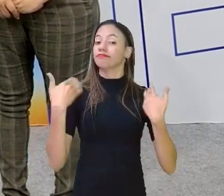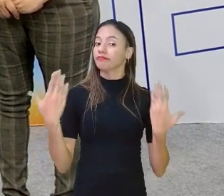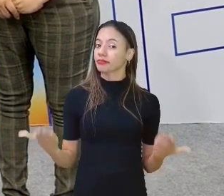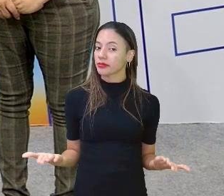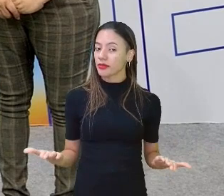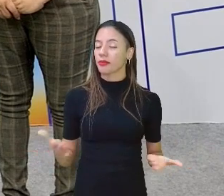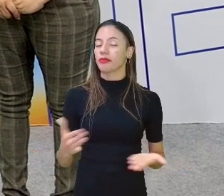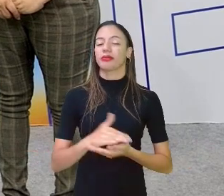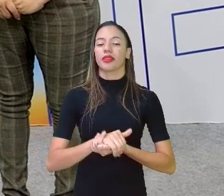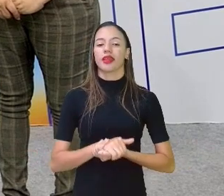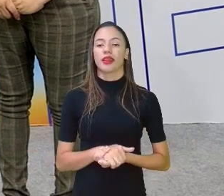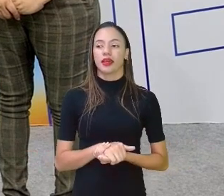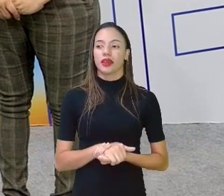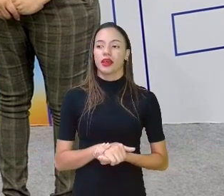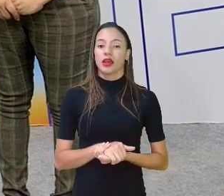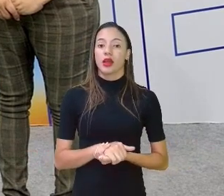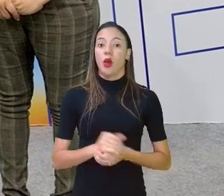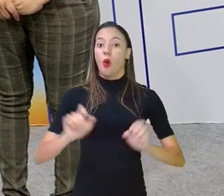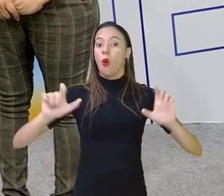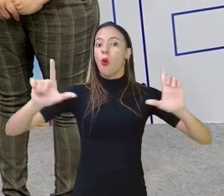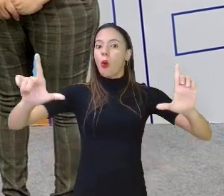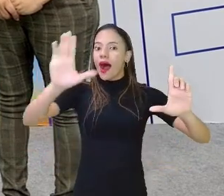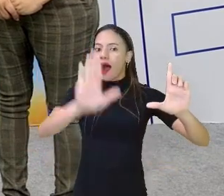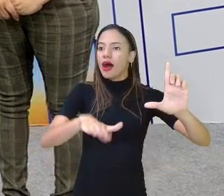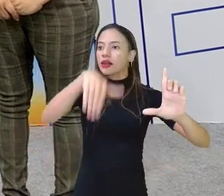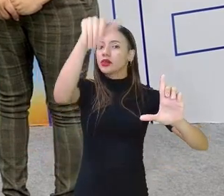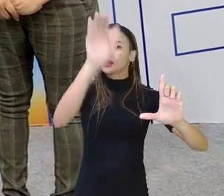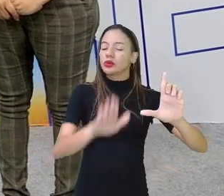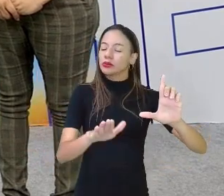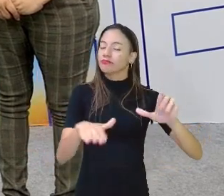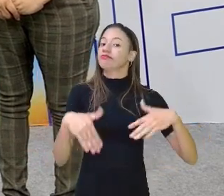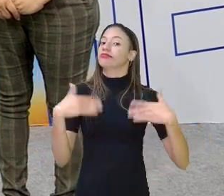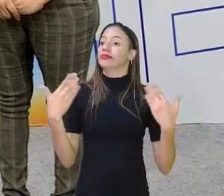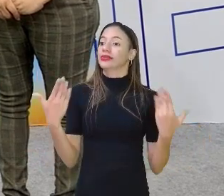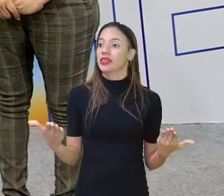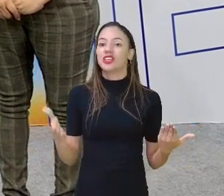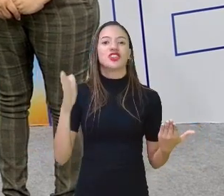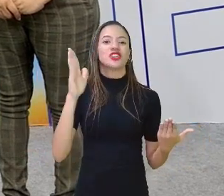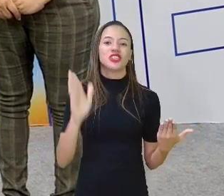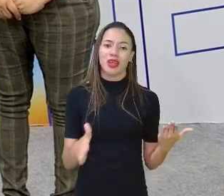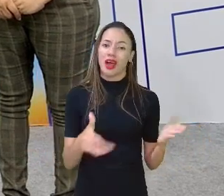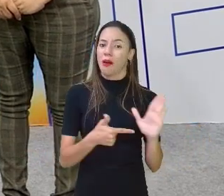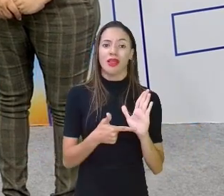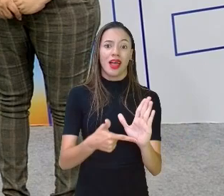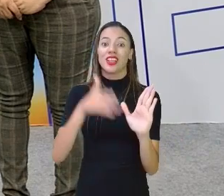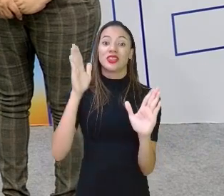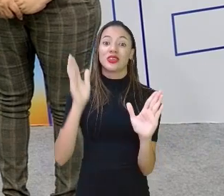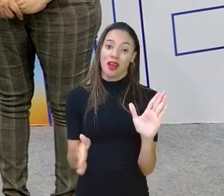verdade, o quadro, gente, já estava lá.